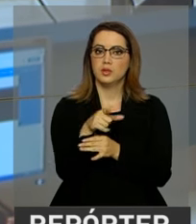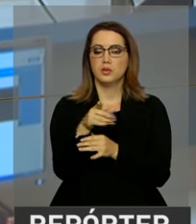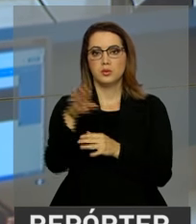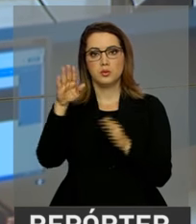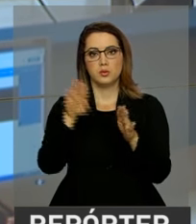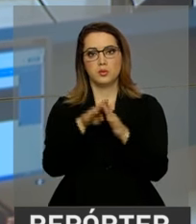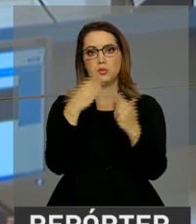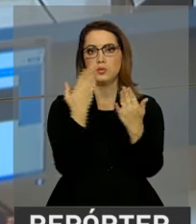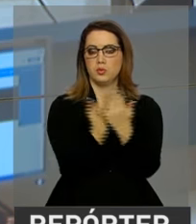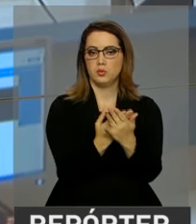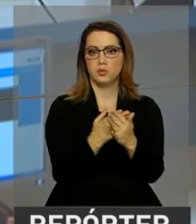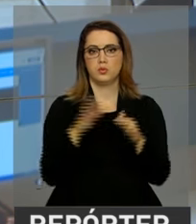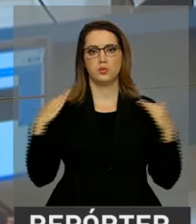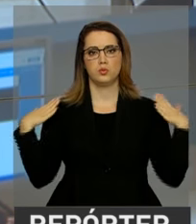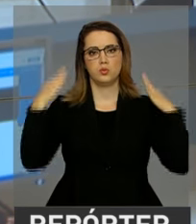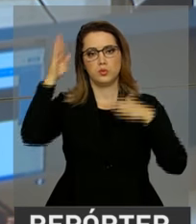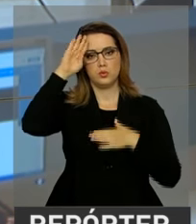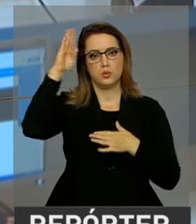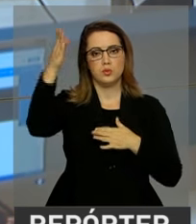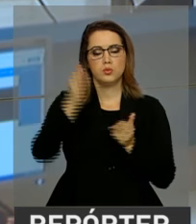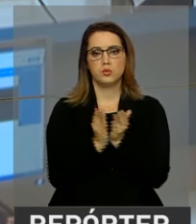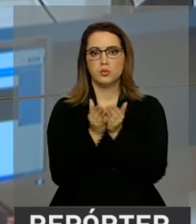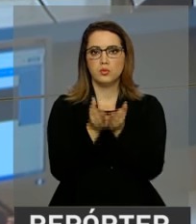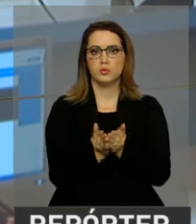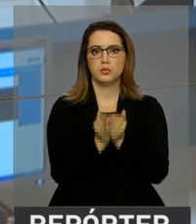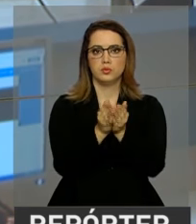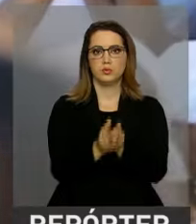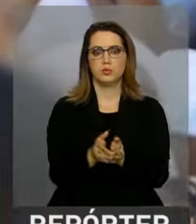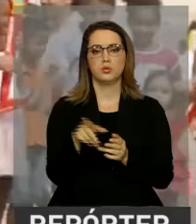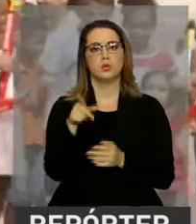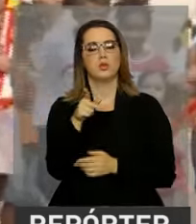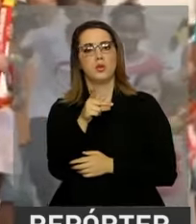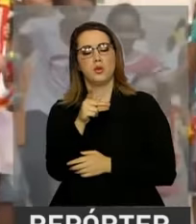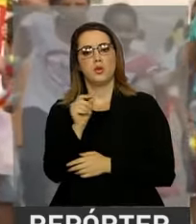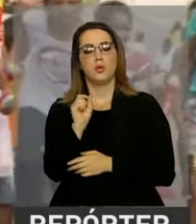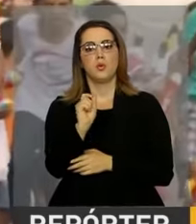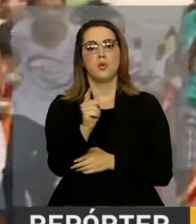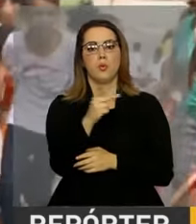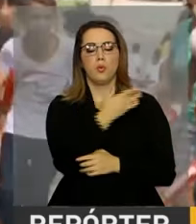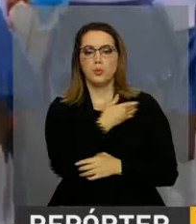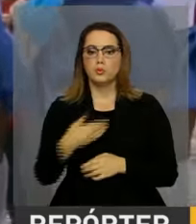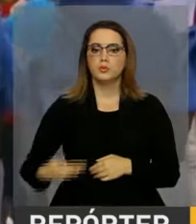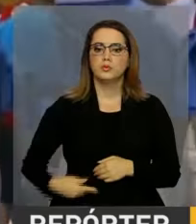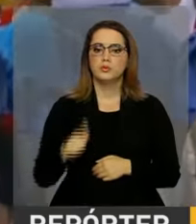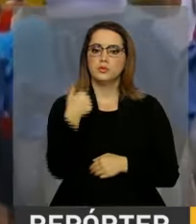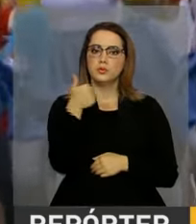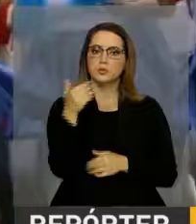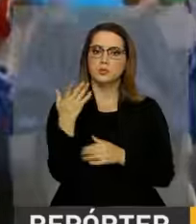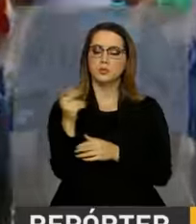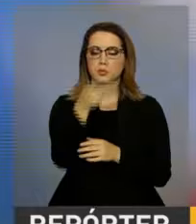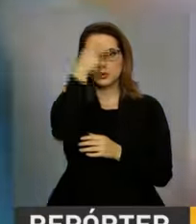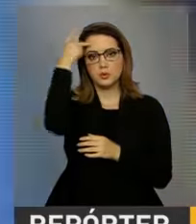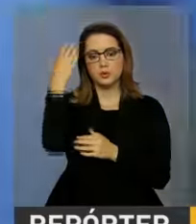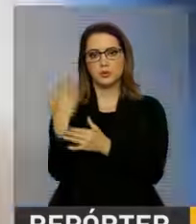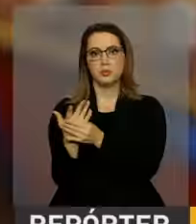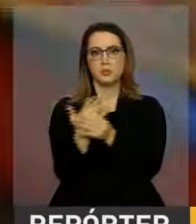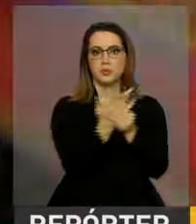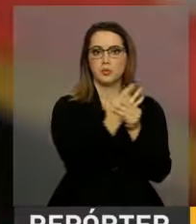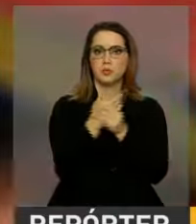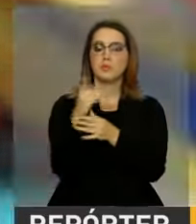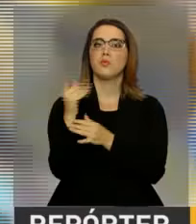Naval. Paes será o primeiro condutor da tocha na cidade. O fogo olímpico passou 3 meses rodando o